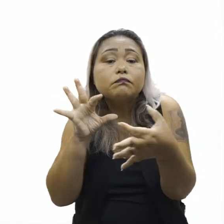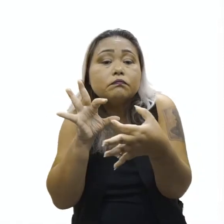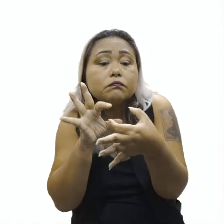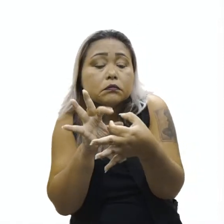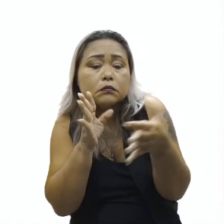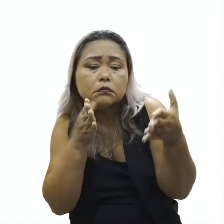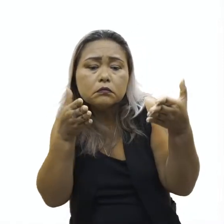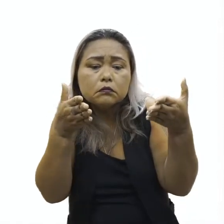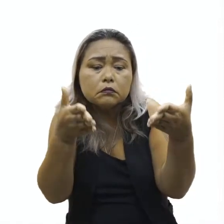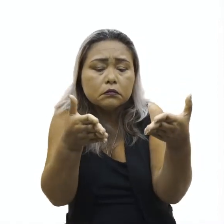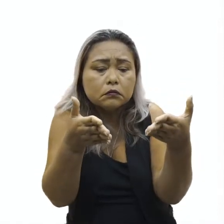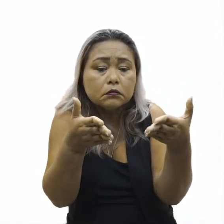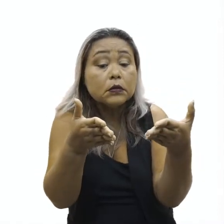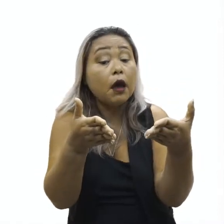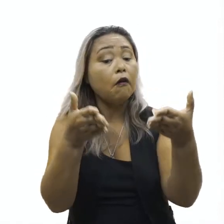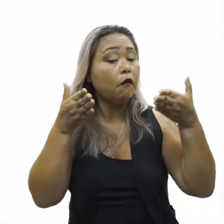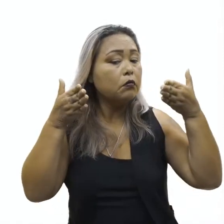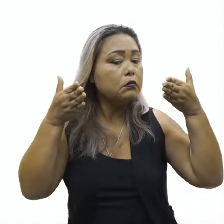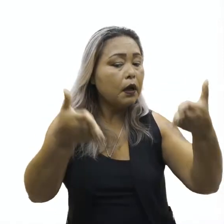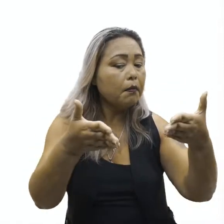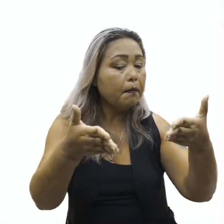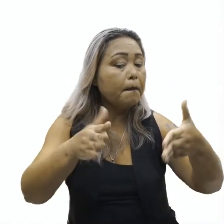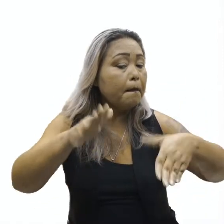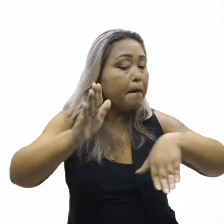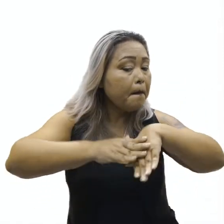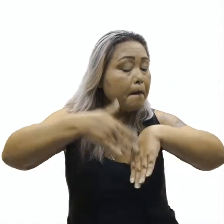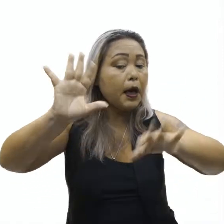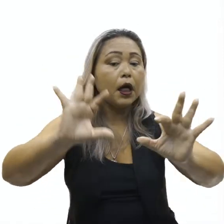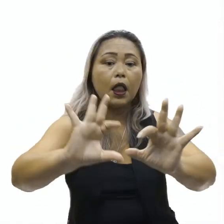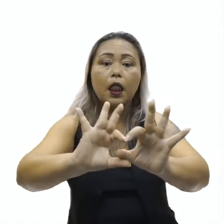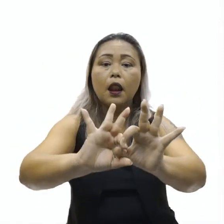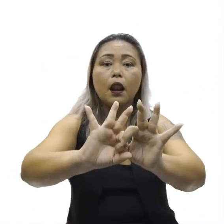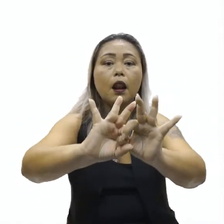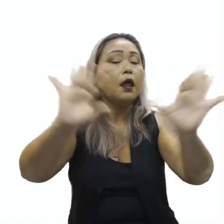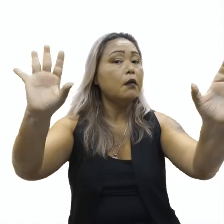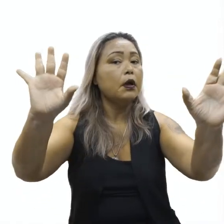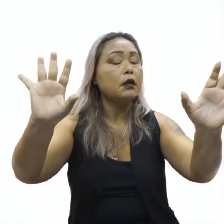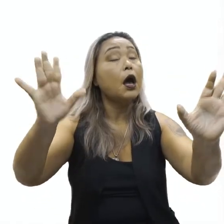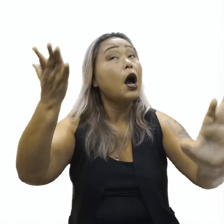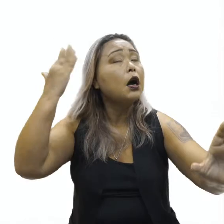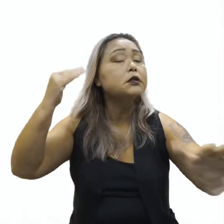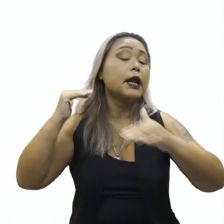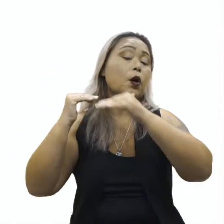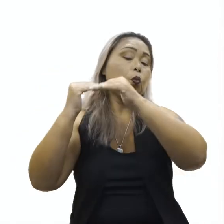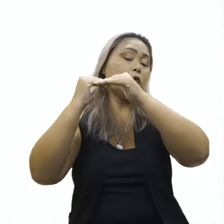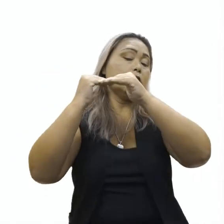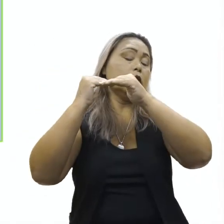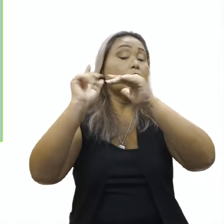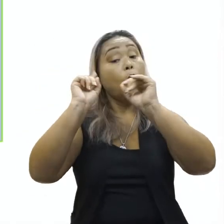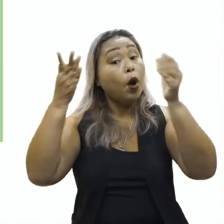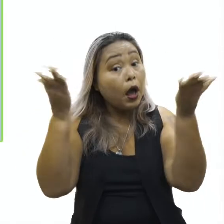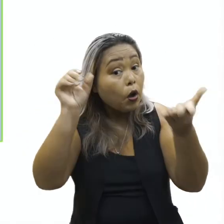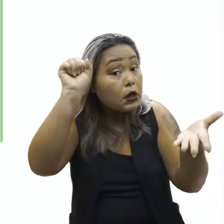questão de liberdade. Não é mais a igualdade que eu vou perseguir, e sim a